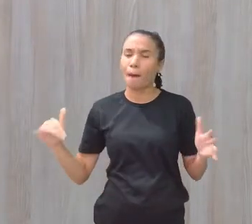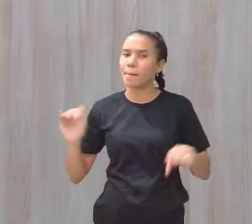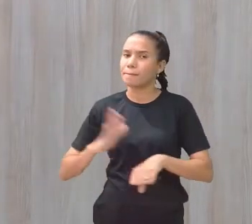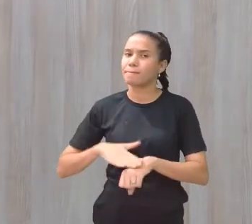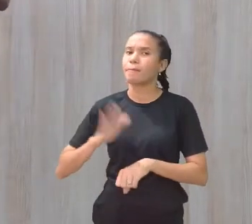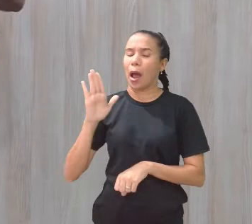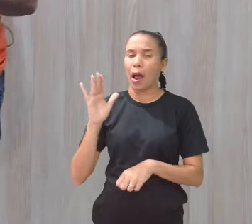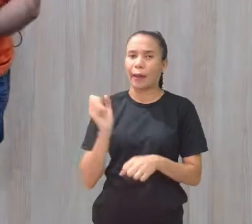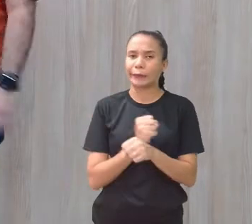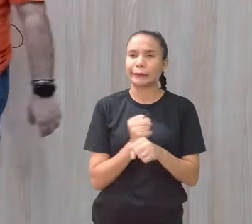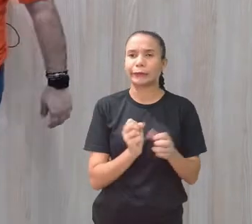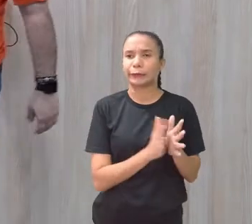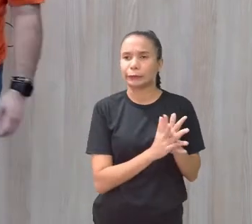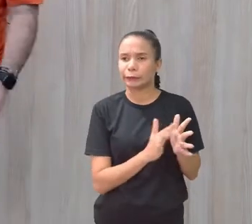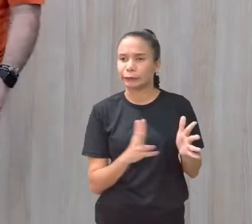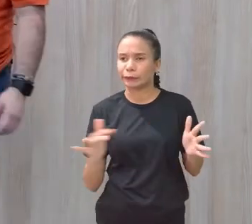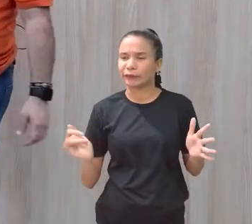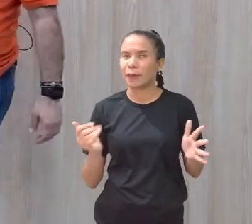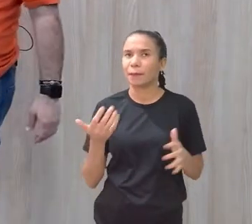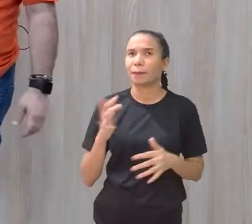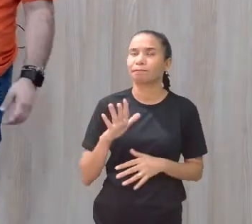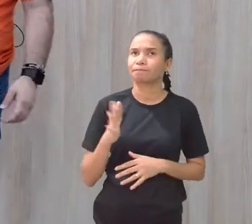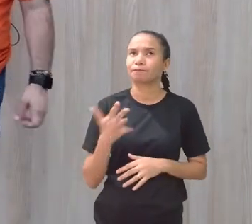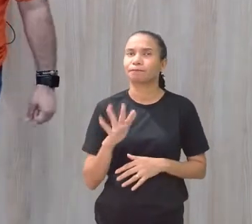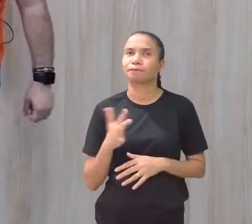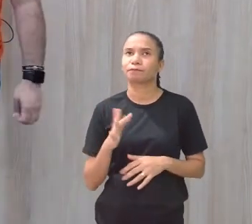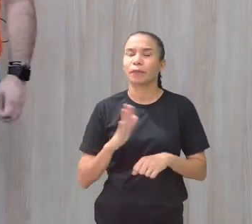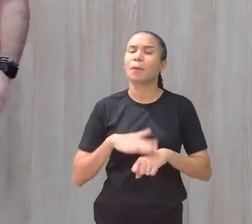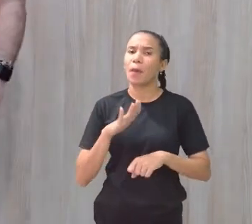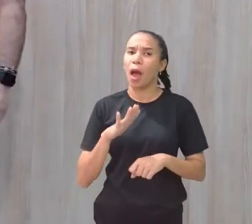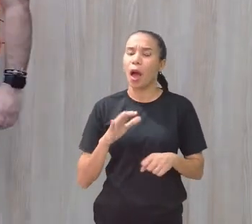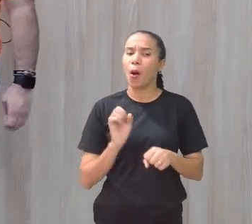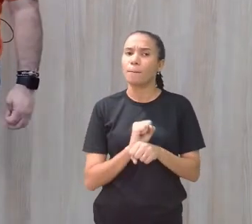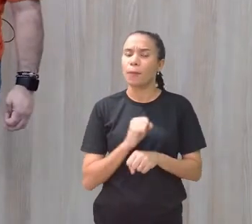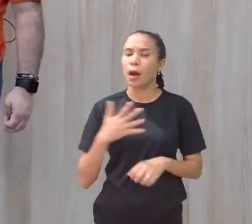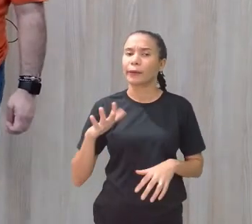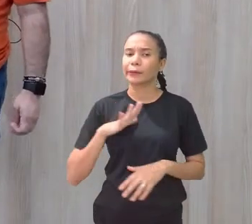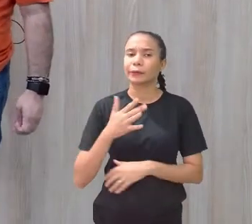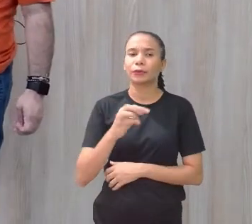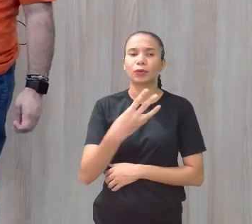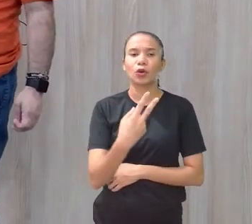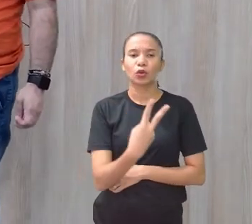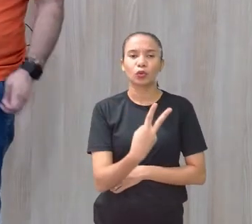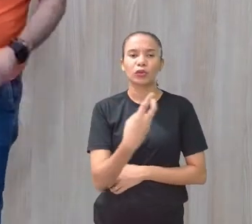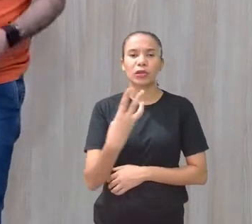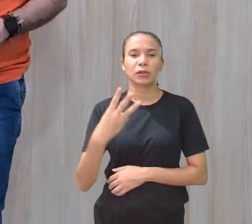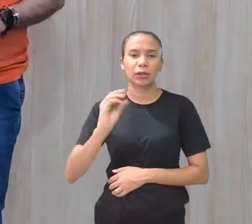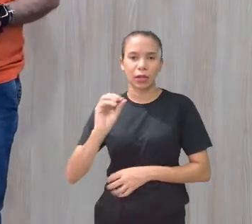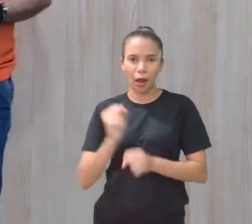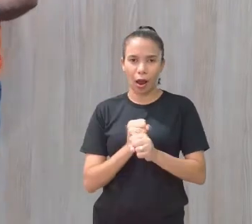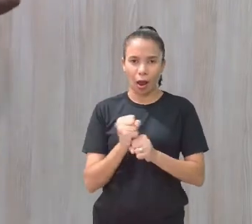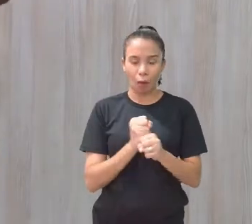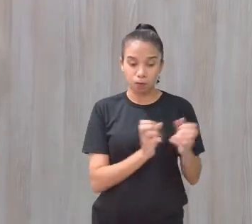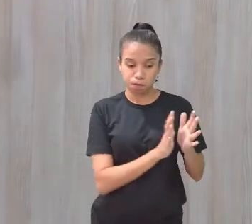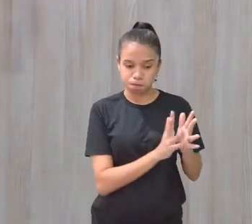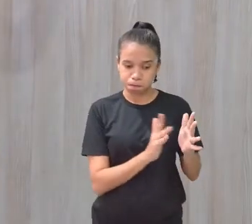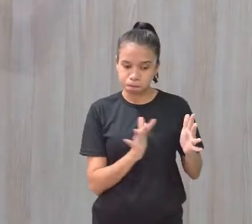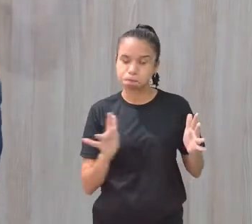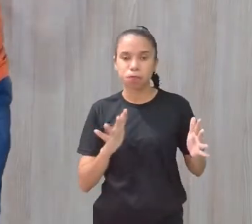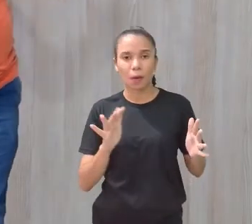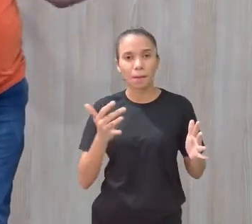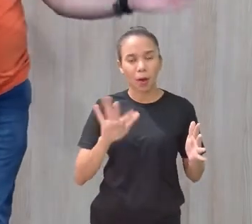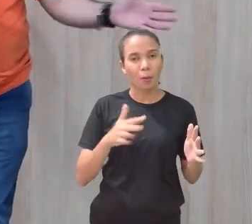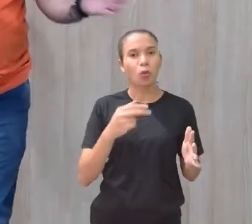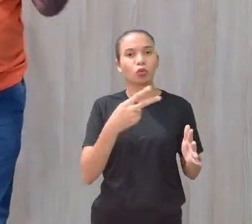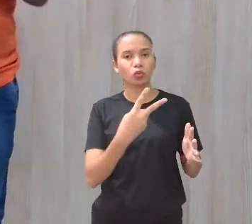africano. Ele durou ali, ó, na verdade, um dos mais duradouros, né, durou, ó, cerca de 230 anos, né. Então, tem mais ou